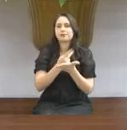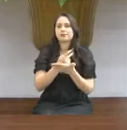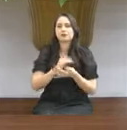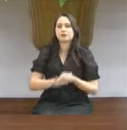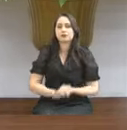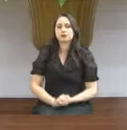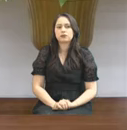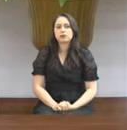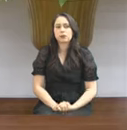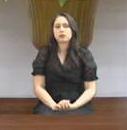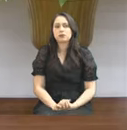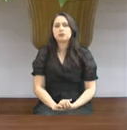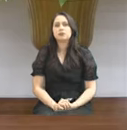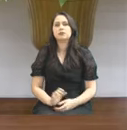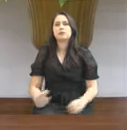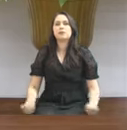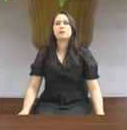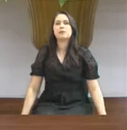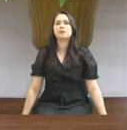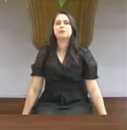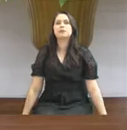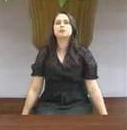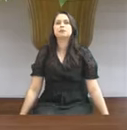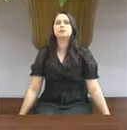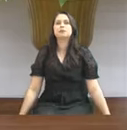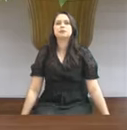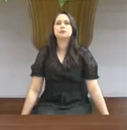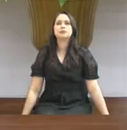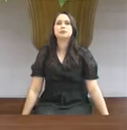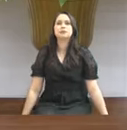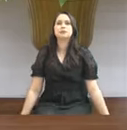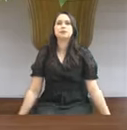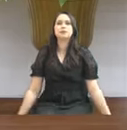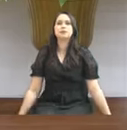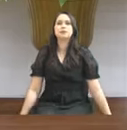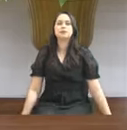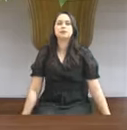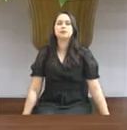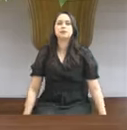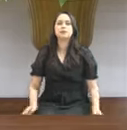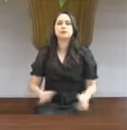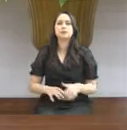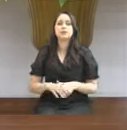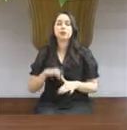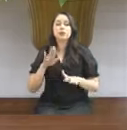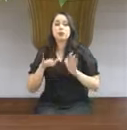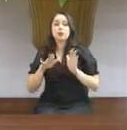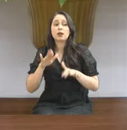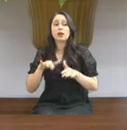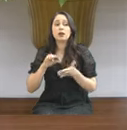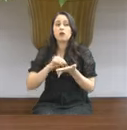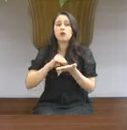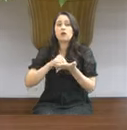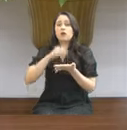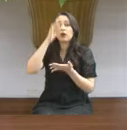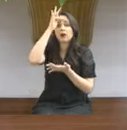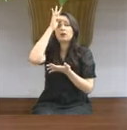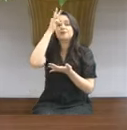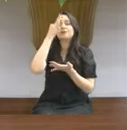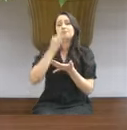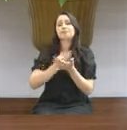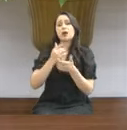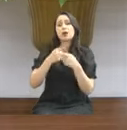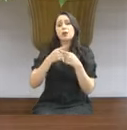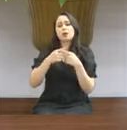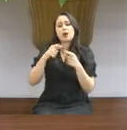Aleluia! Talvez deixariam até de crer, porque nada muda. A